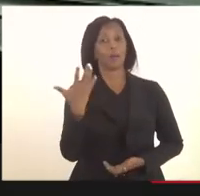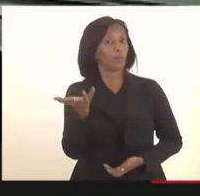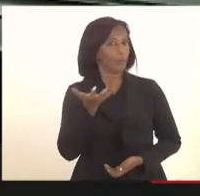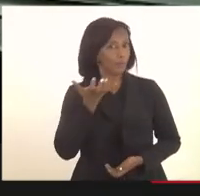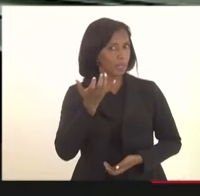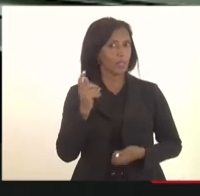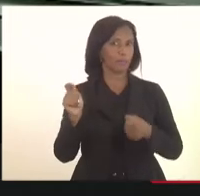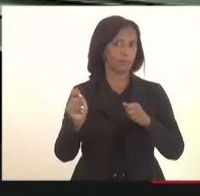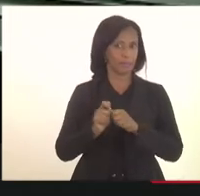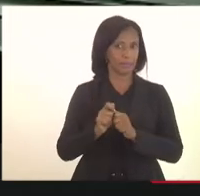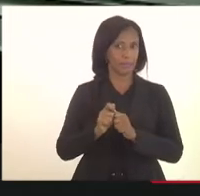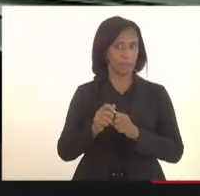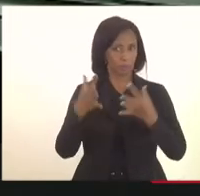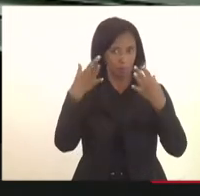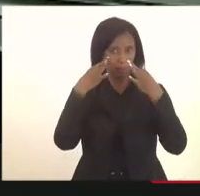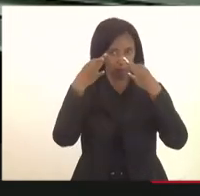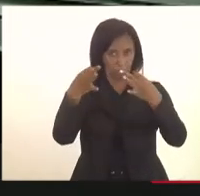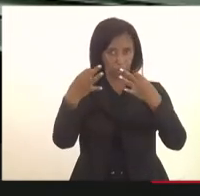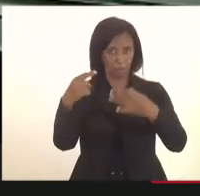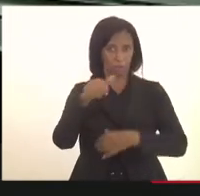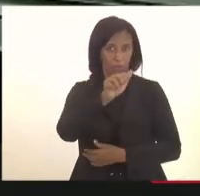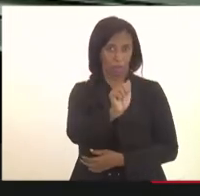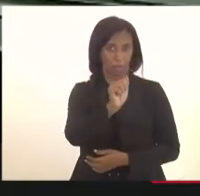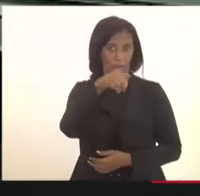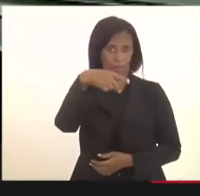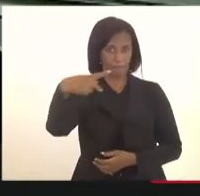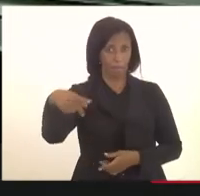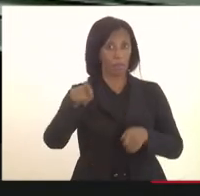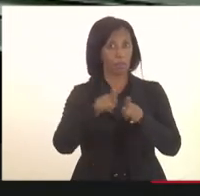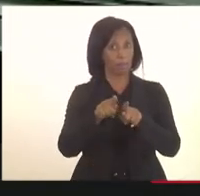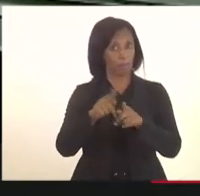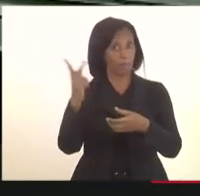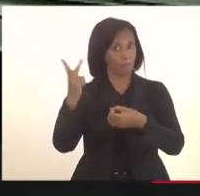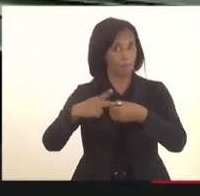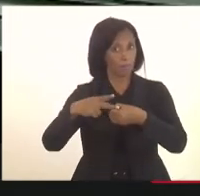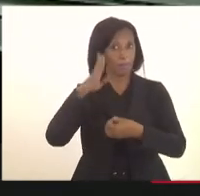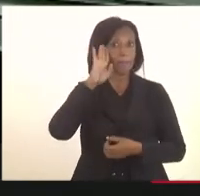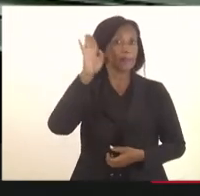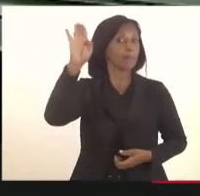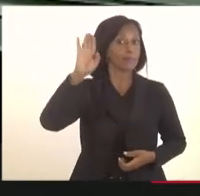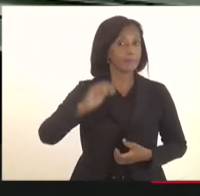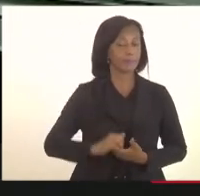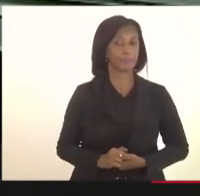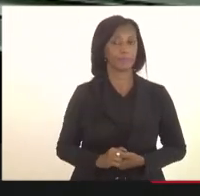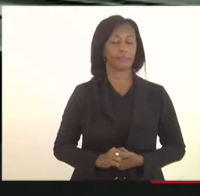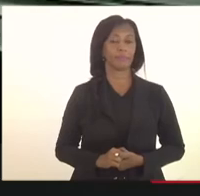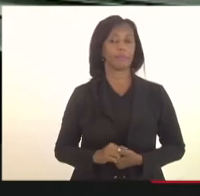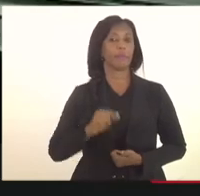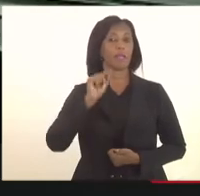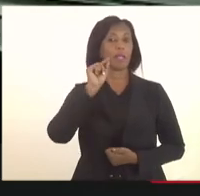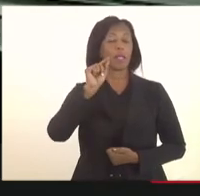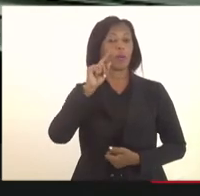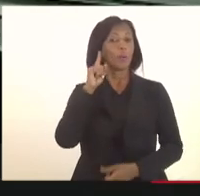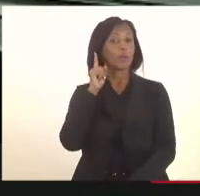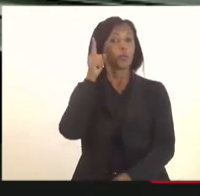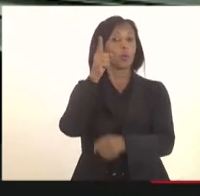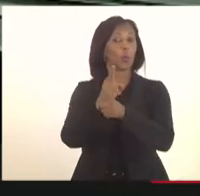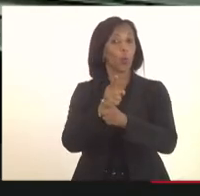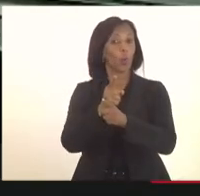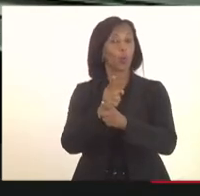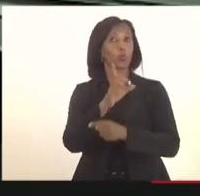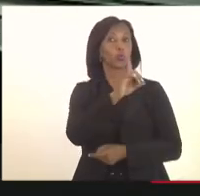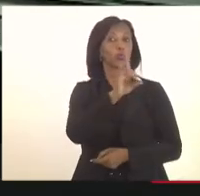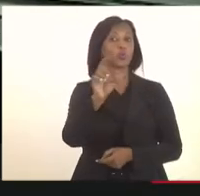estou chamando a atenção da ANP e da Petrobras, principalmente, que o próximo encontro,